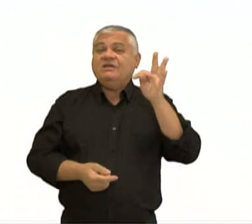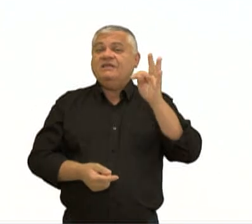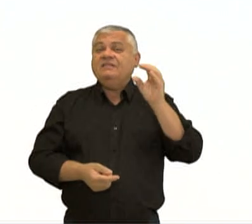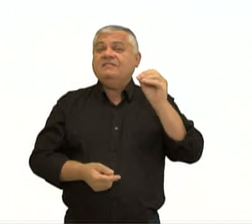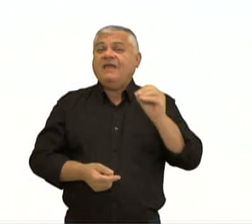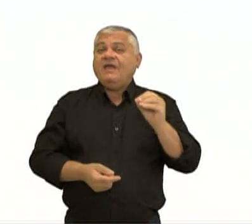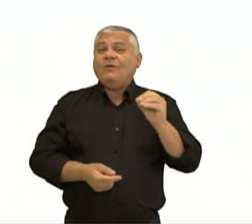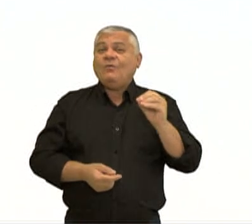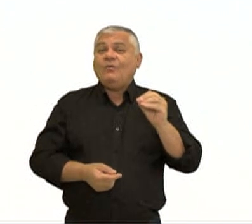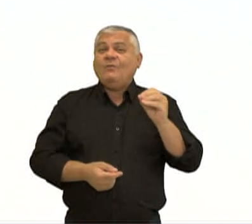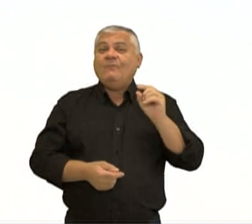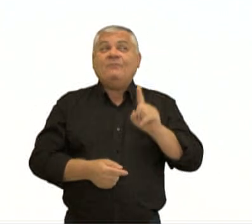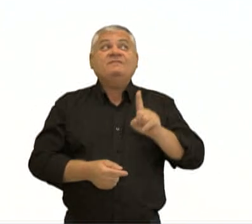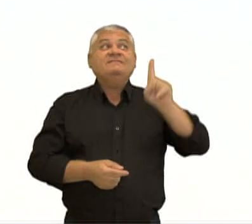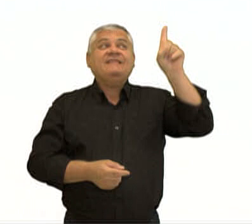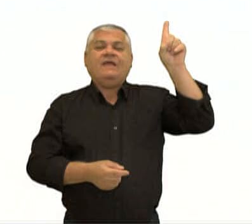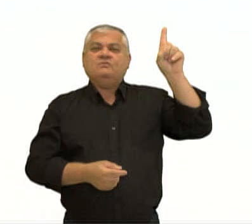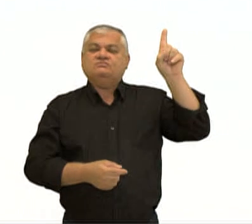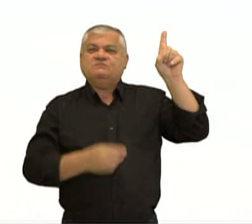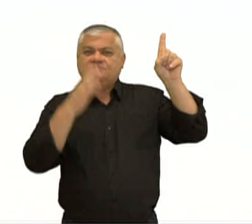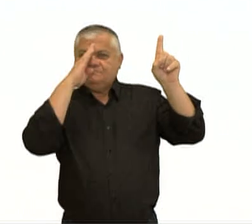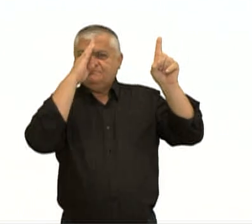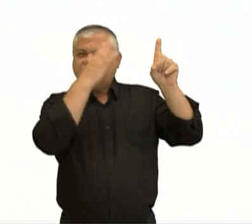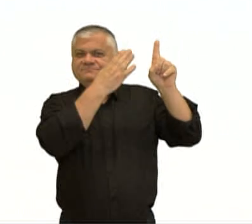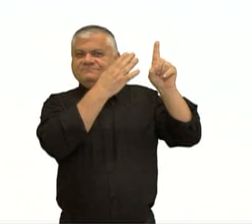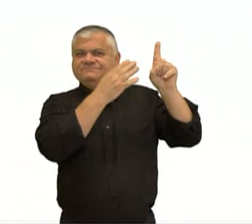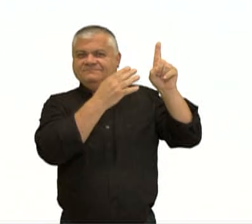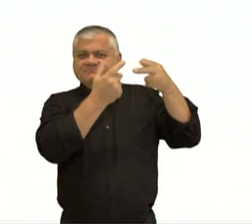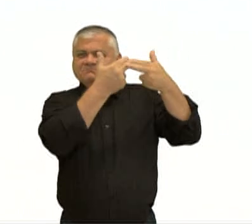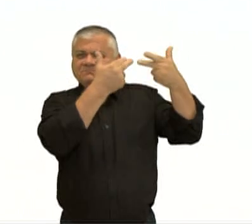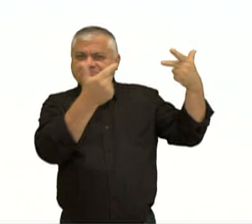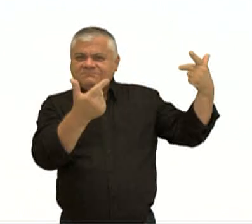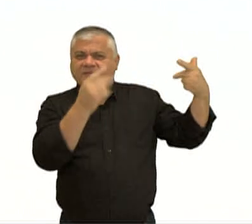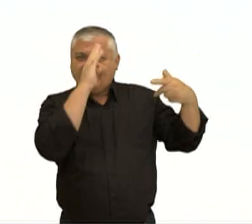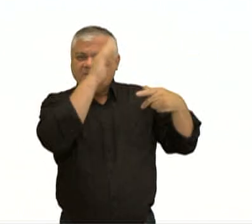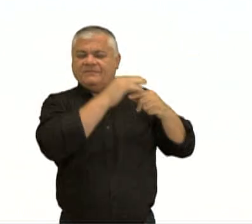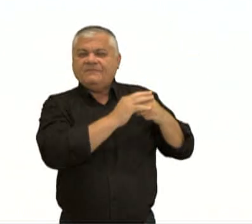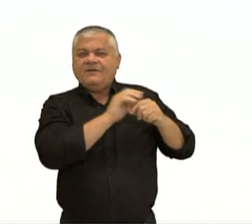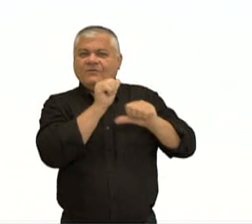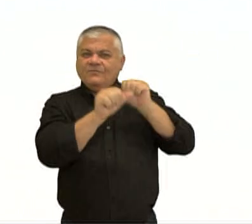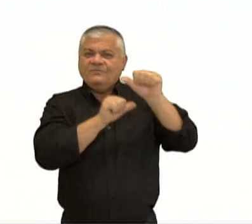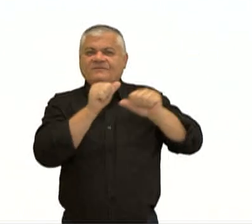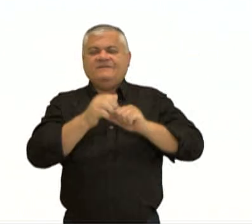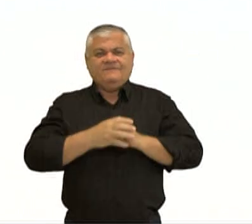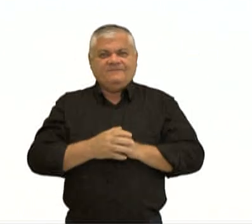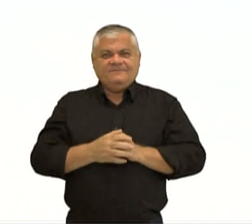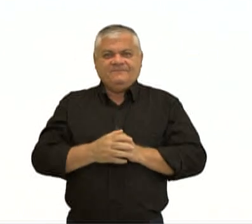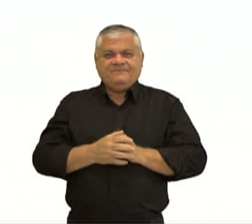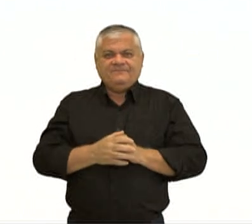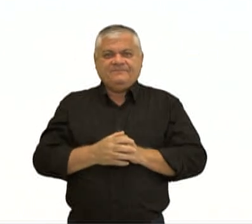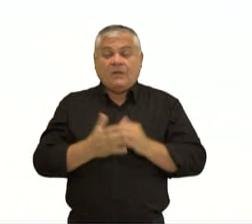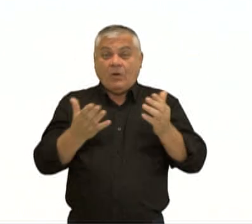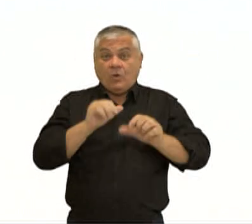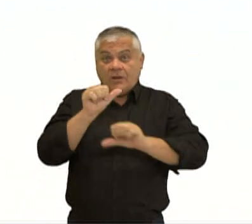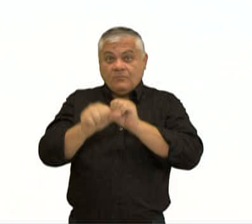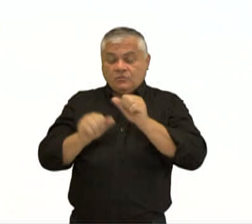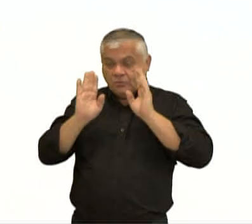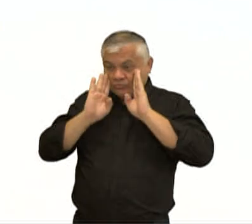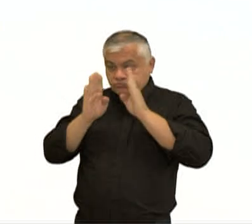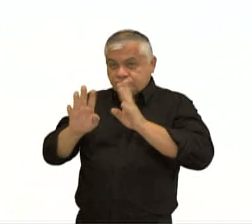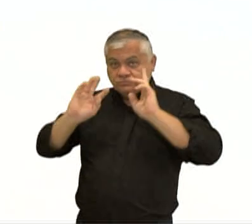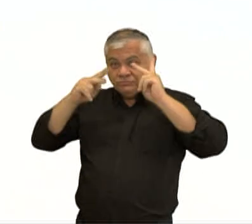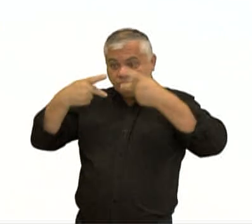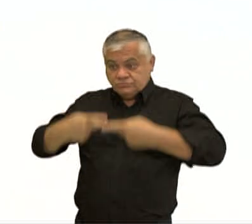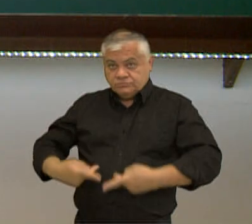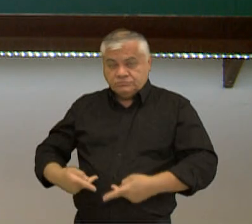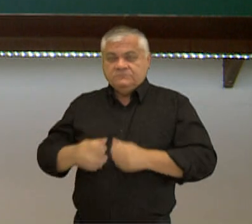Média, que pregava atenção total aos assuntos divinos e, portanto, um senso crítico menor. Pessoal, quando a gente fala em